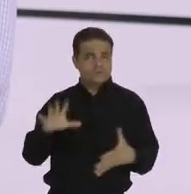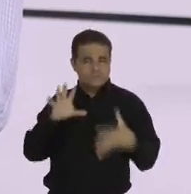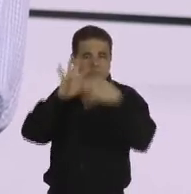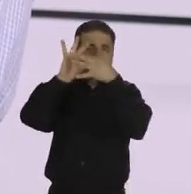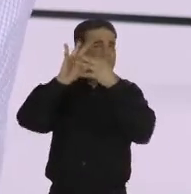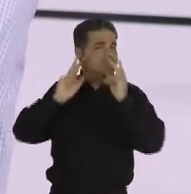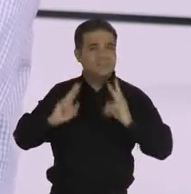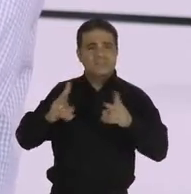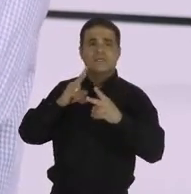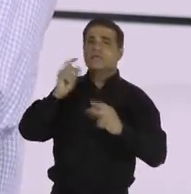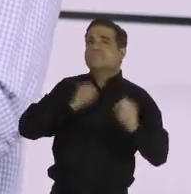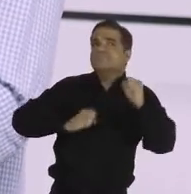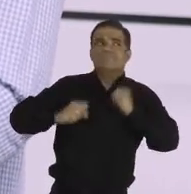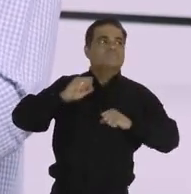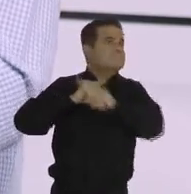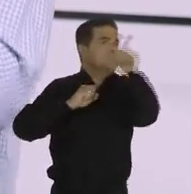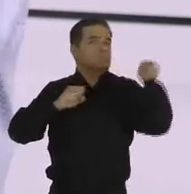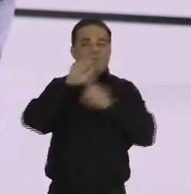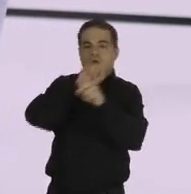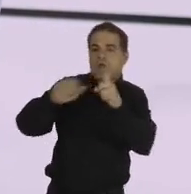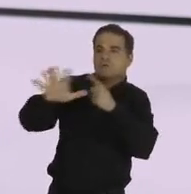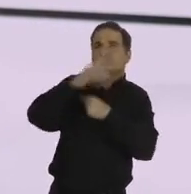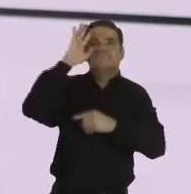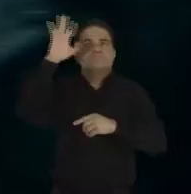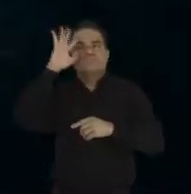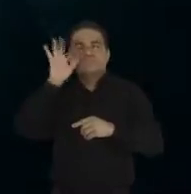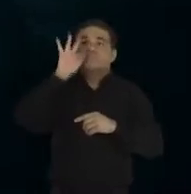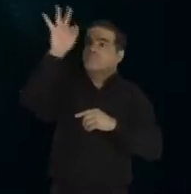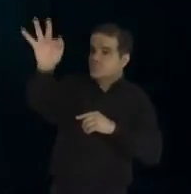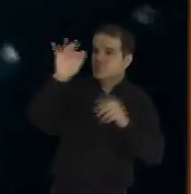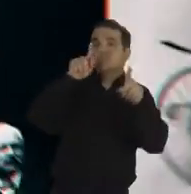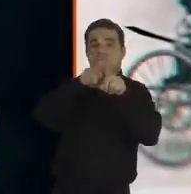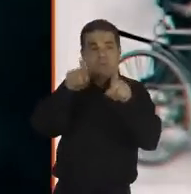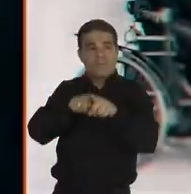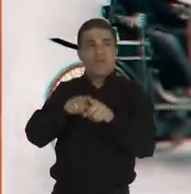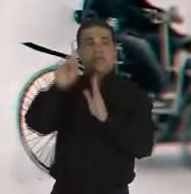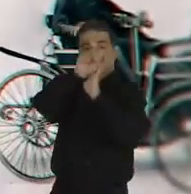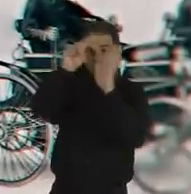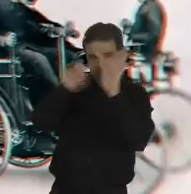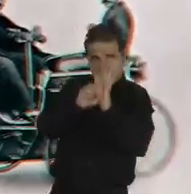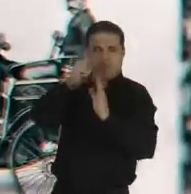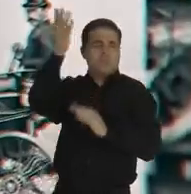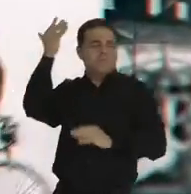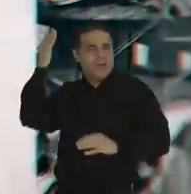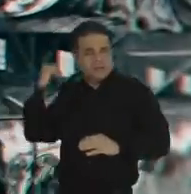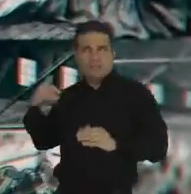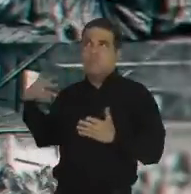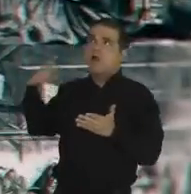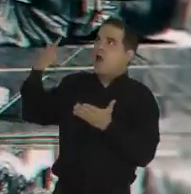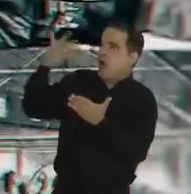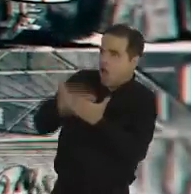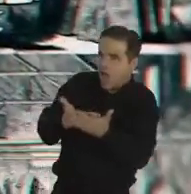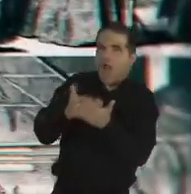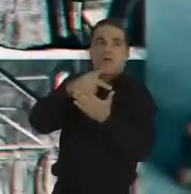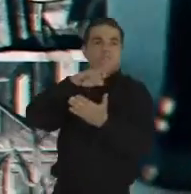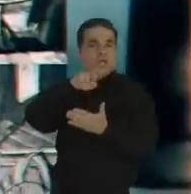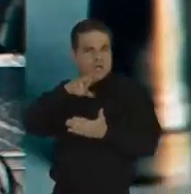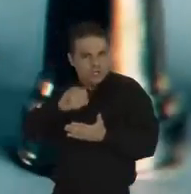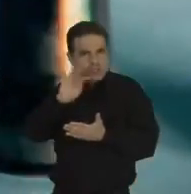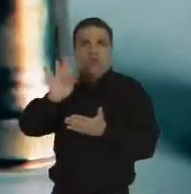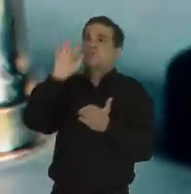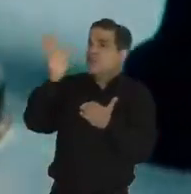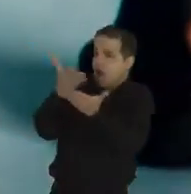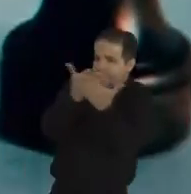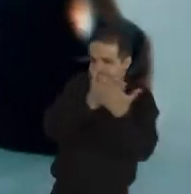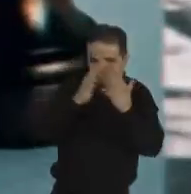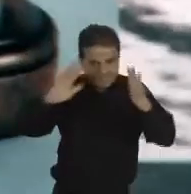conectado com os anseios da sociedade e pensando no futuro e desde o século passado a Peugeot já Estudava na